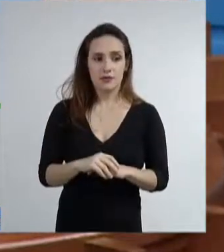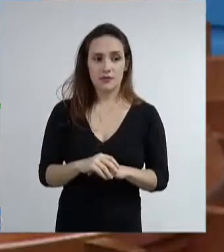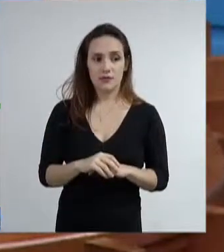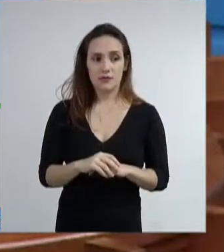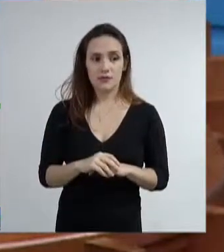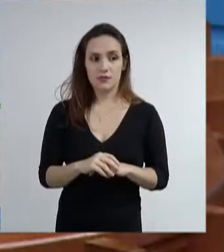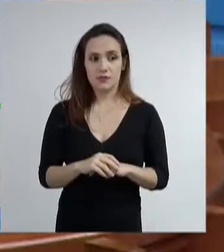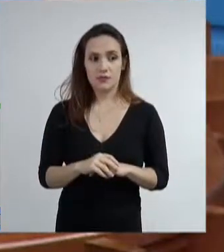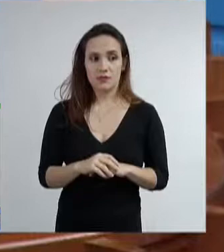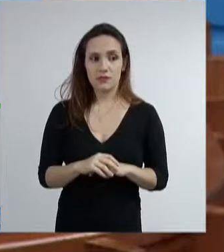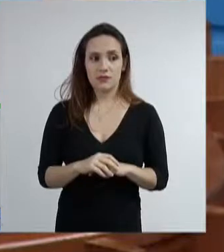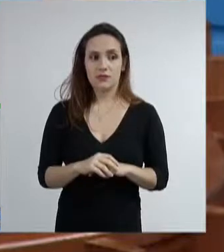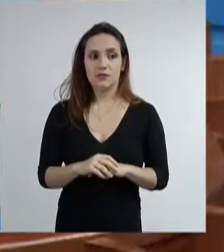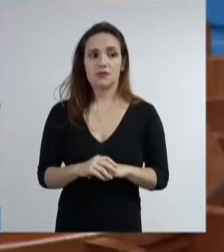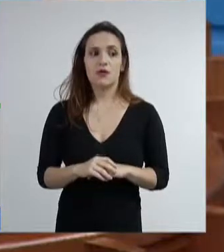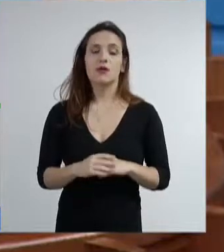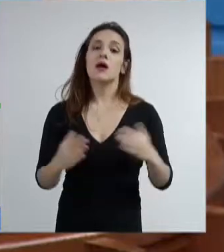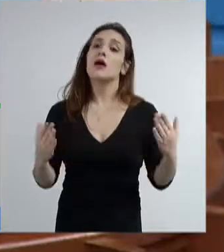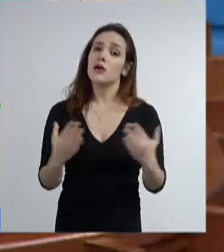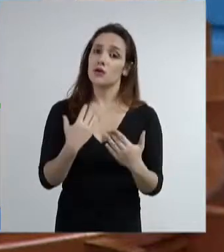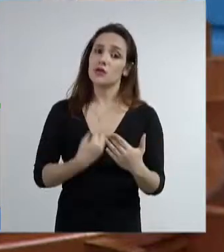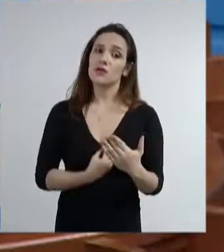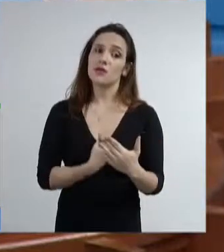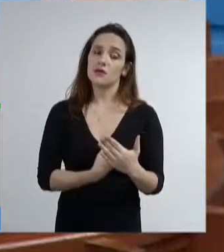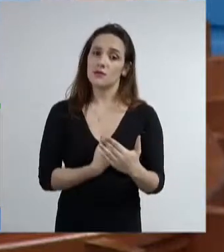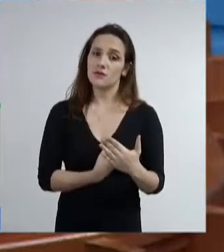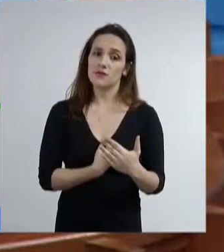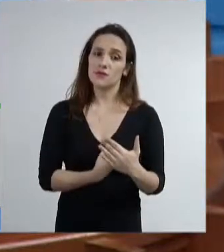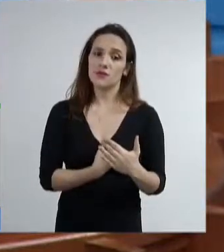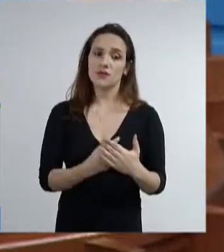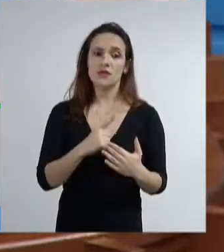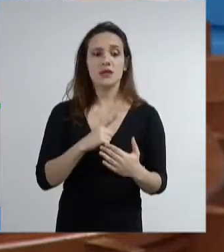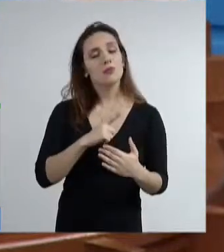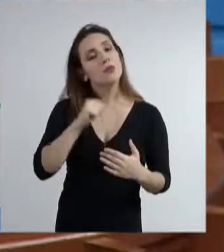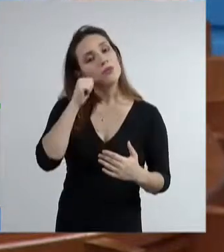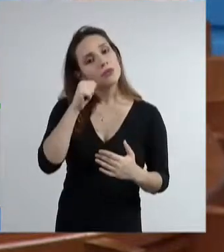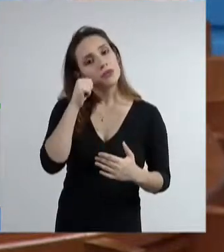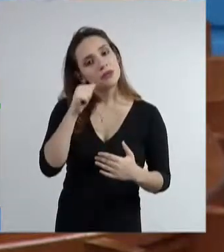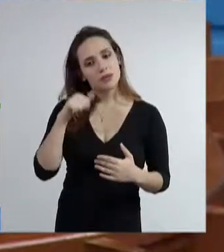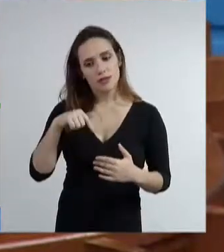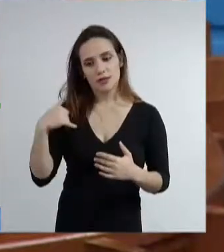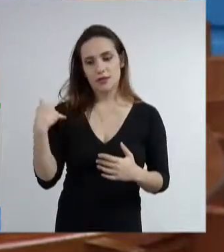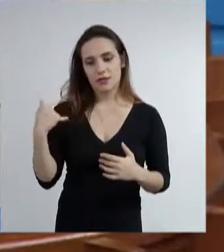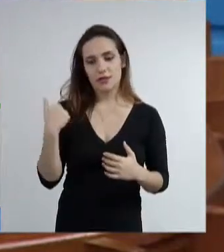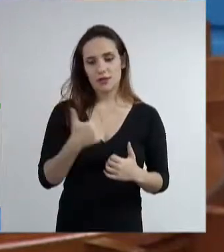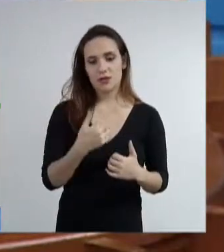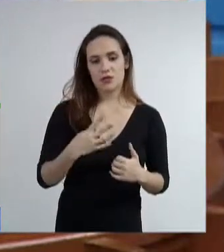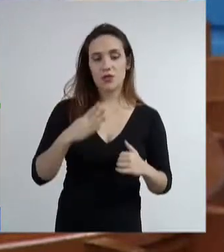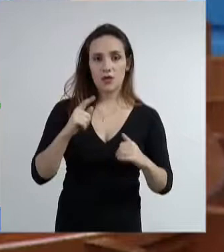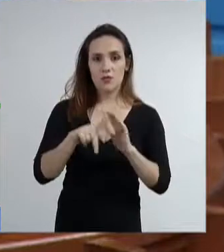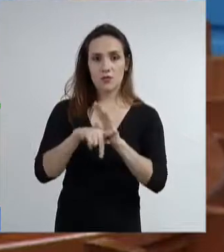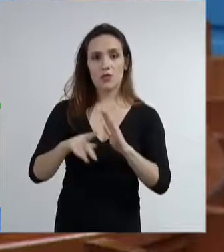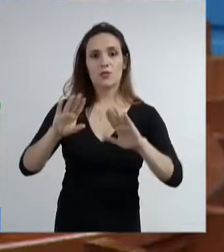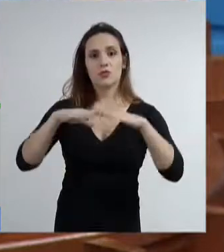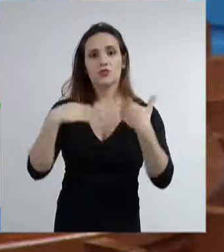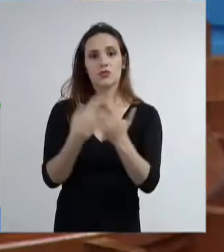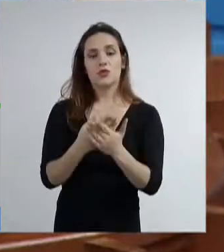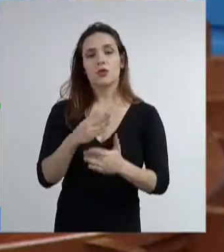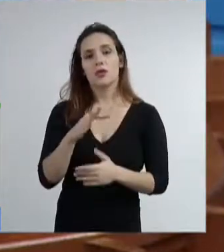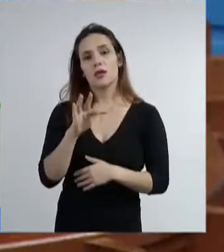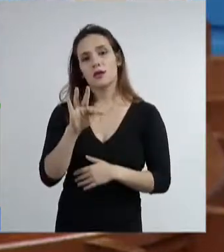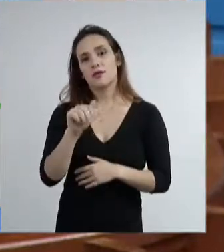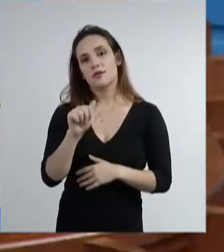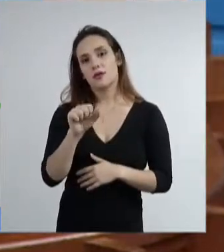também trazida para a nossa realidade. A estudante de 14 anos, que frequentava a escola estadual Professora Fausta